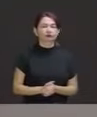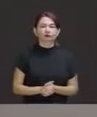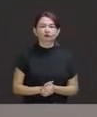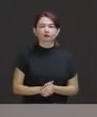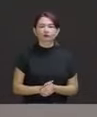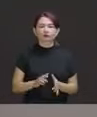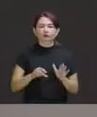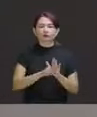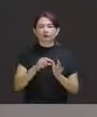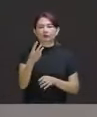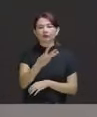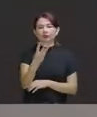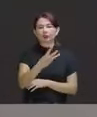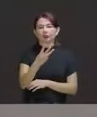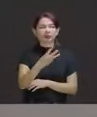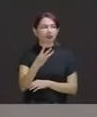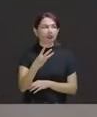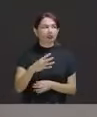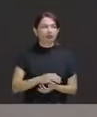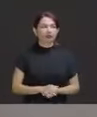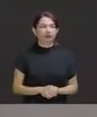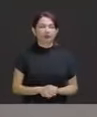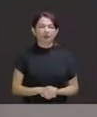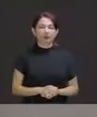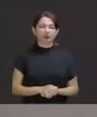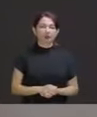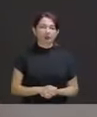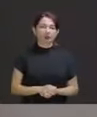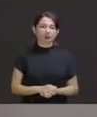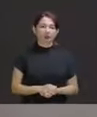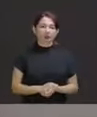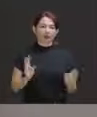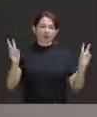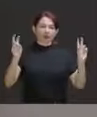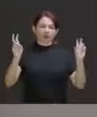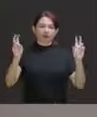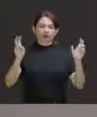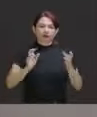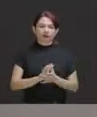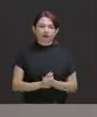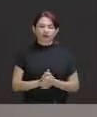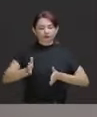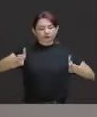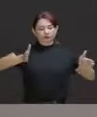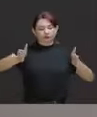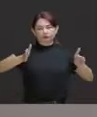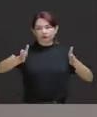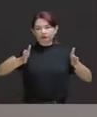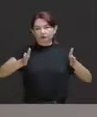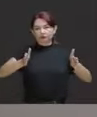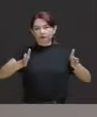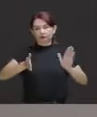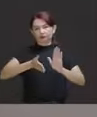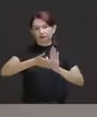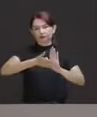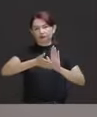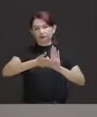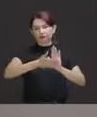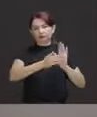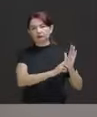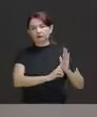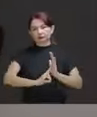parágrafo 3º, inciso 2º da respectiva emenda, ele diz o seguinte, abre aspas, o prazo para a propositura